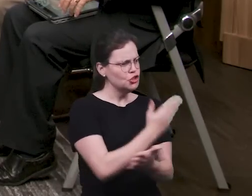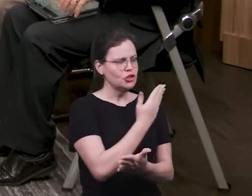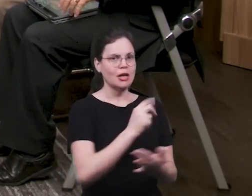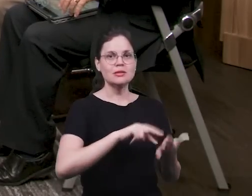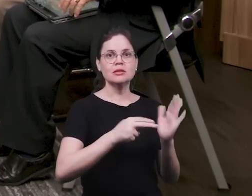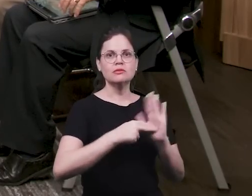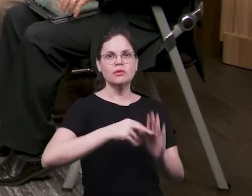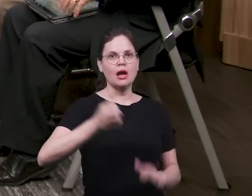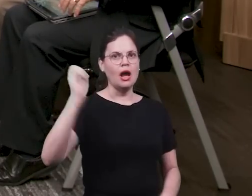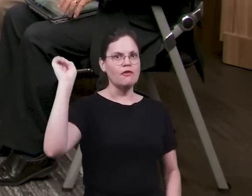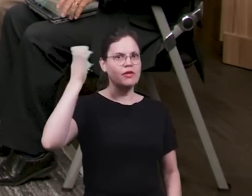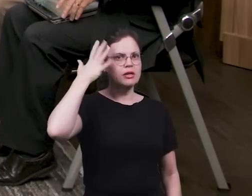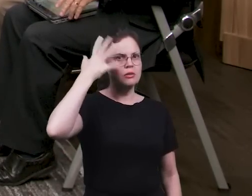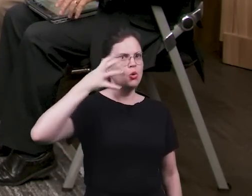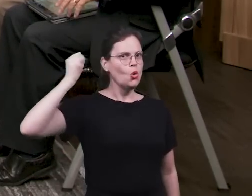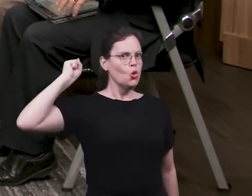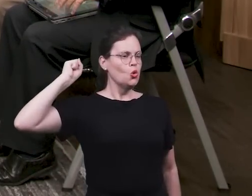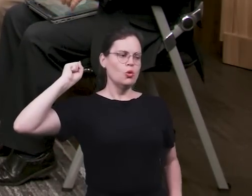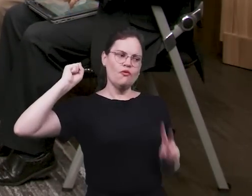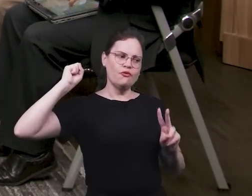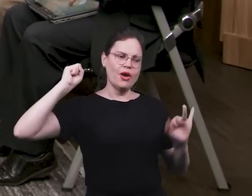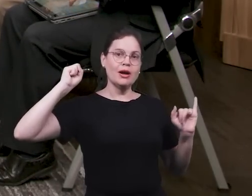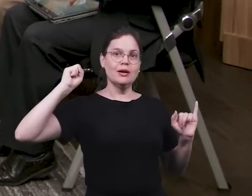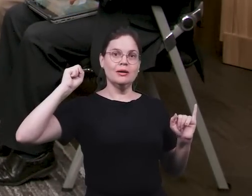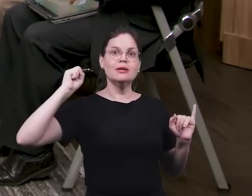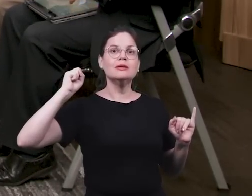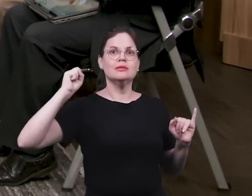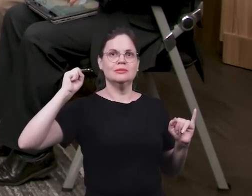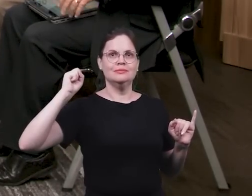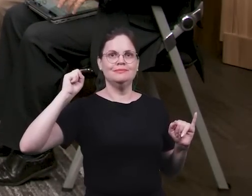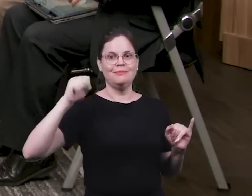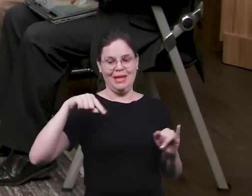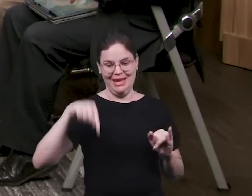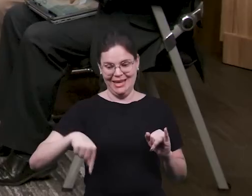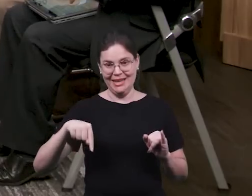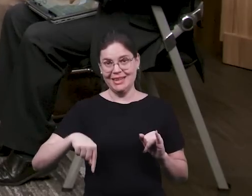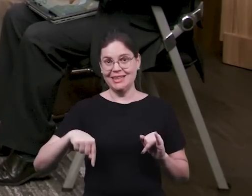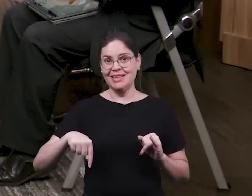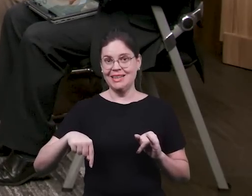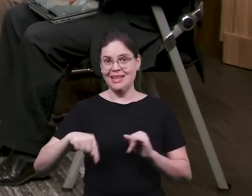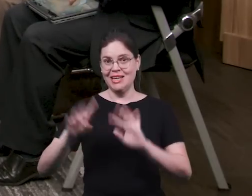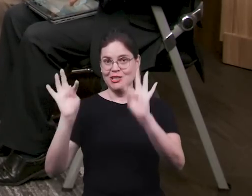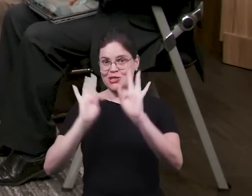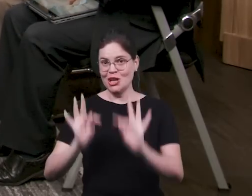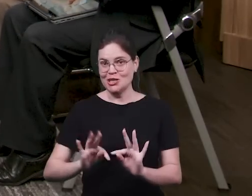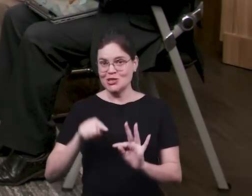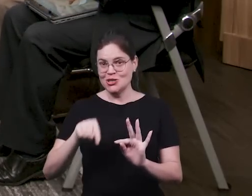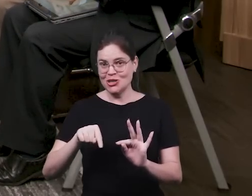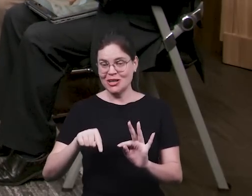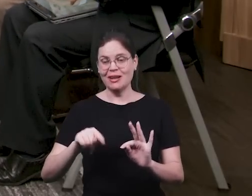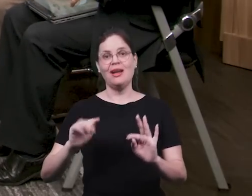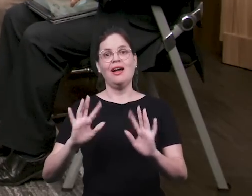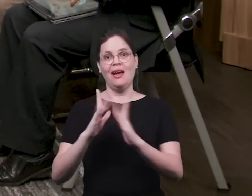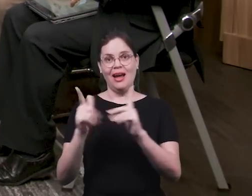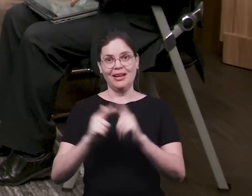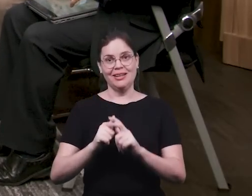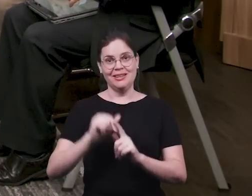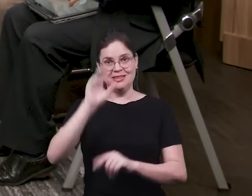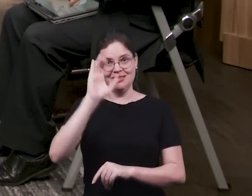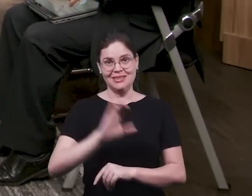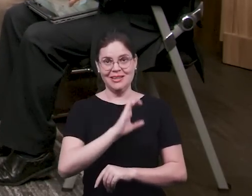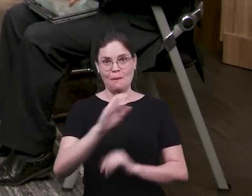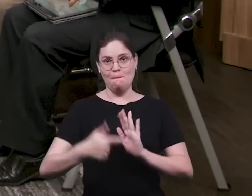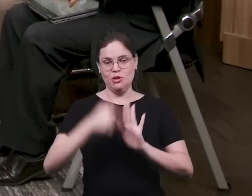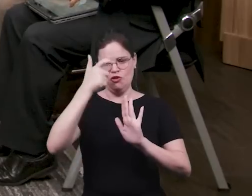a revelação, a igreja chamada cristã, ela ficou sem revelação. Por quê? Porque a igreja apostólica